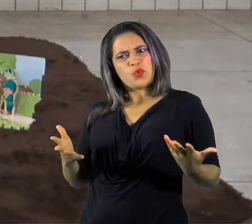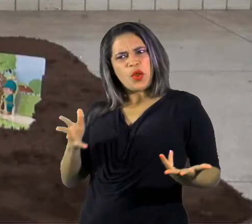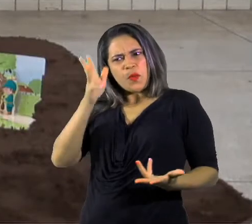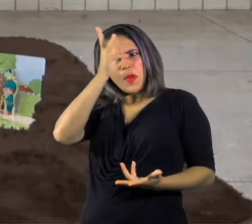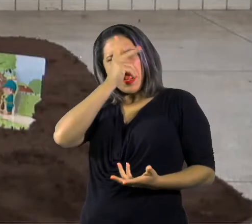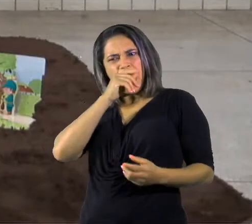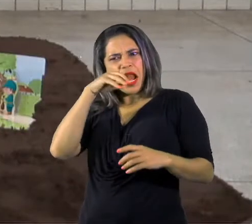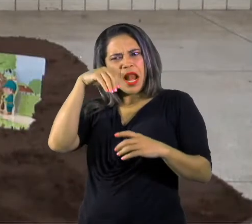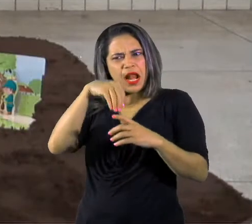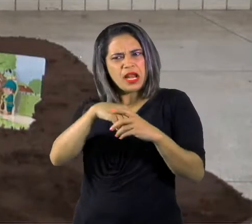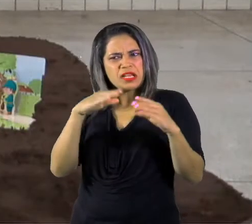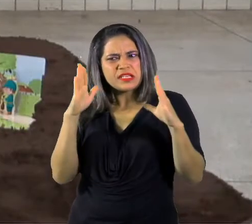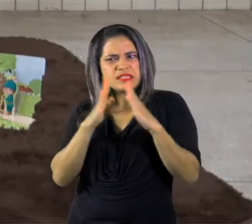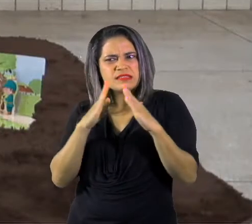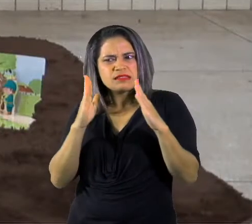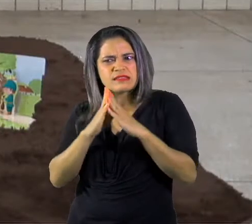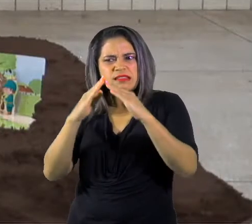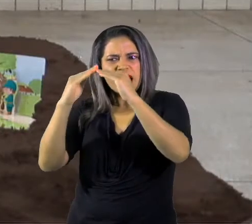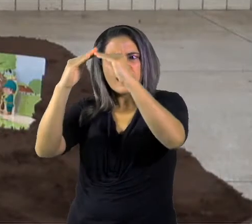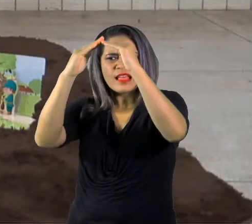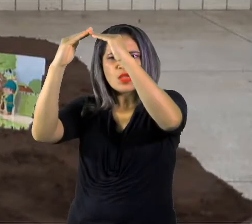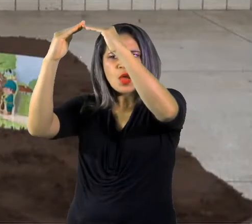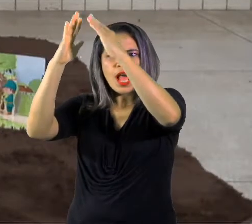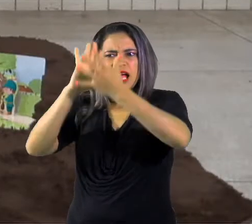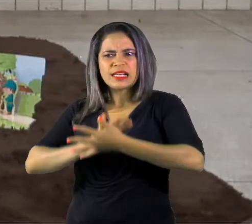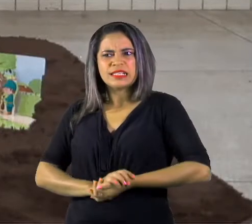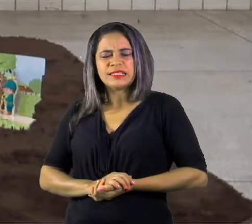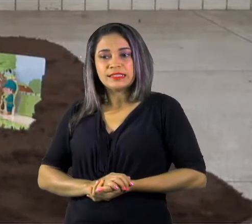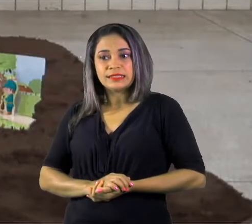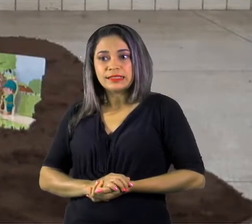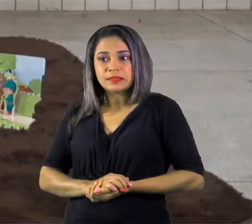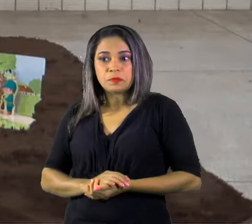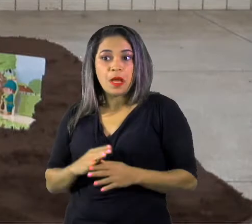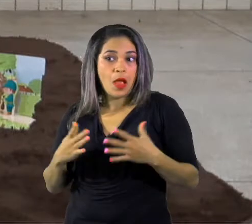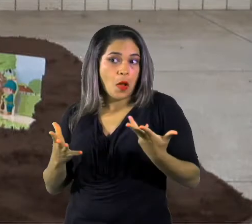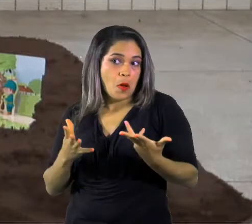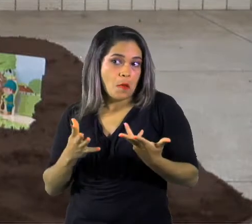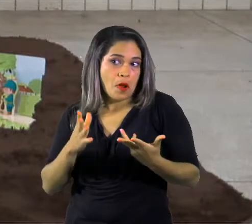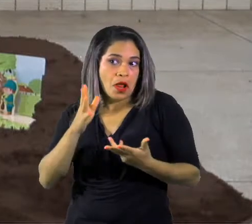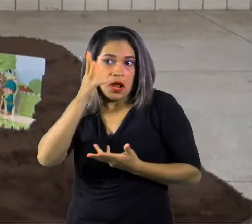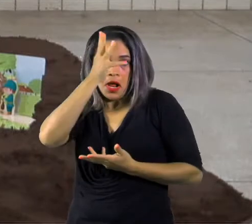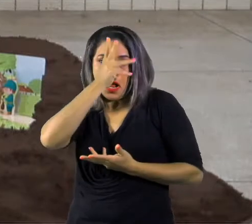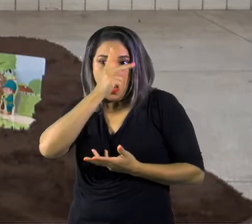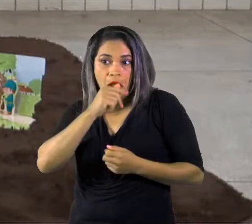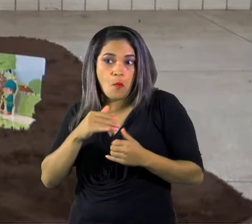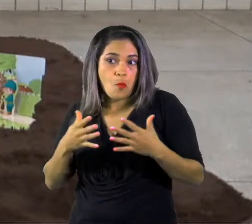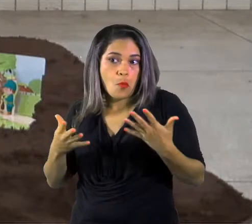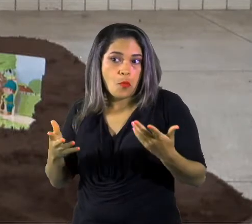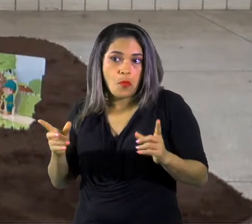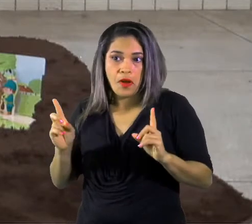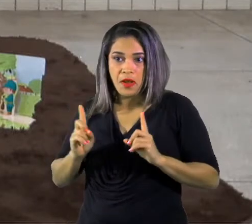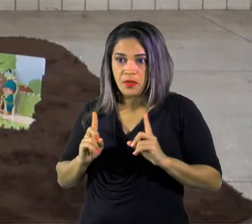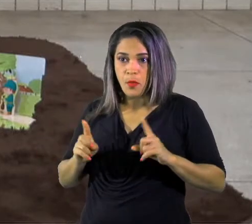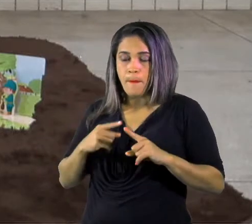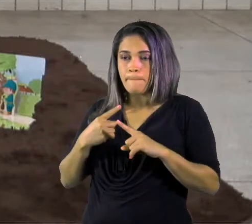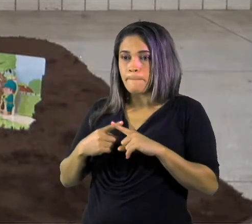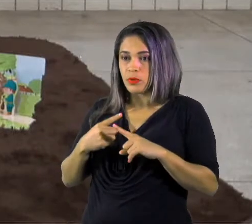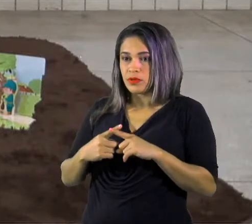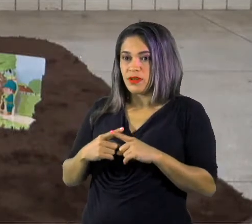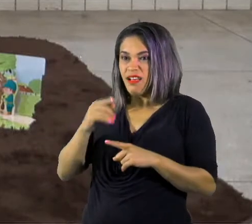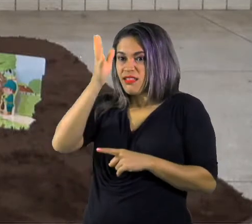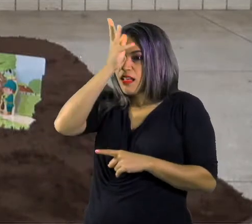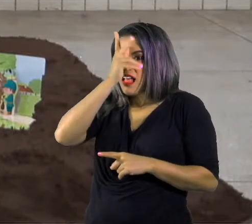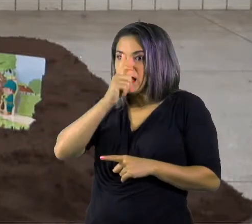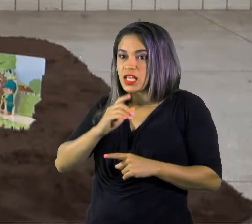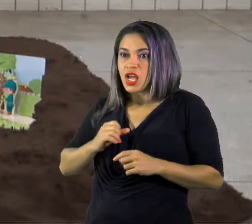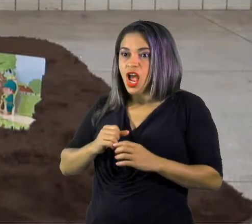no castelo, mas não era uma galinha qualquer. João percebeu que essa galinha tinha